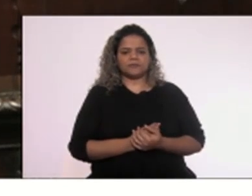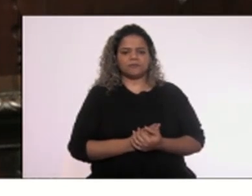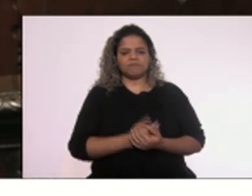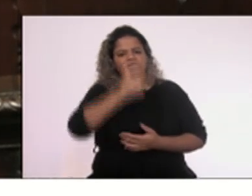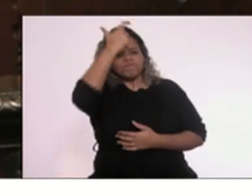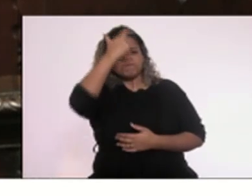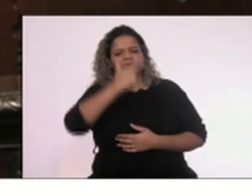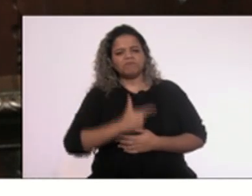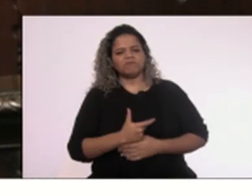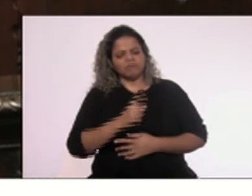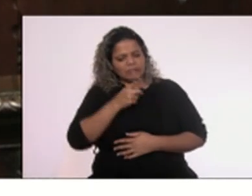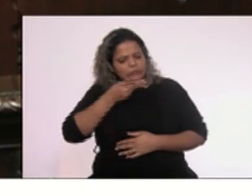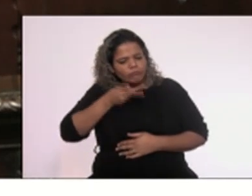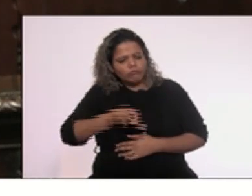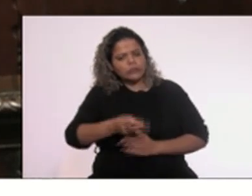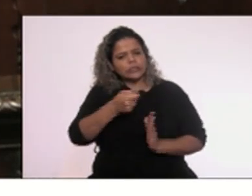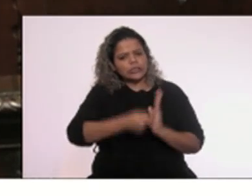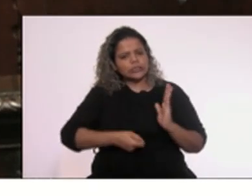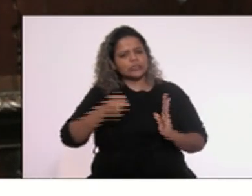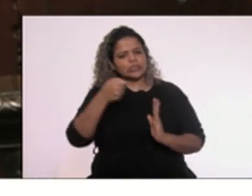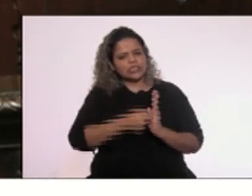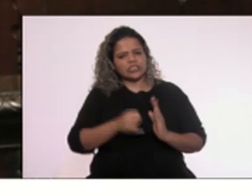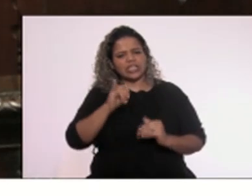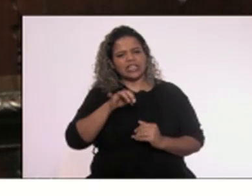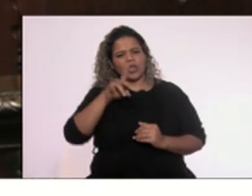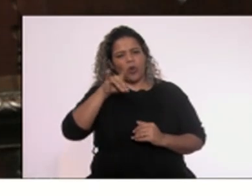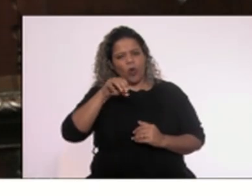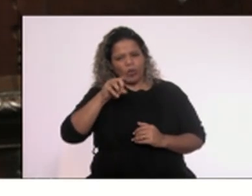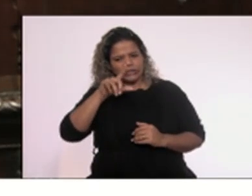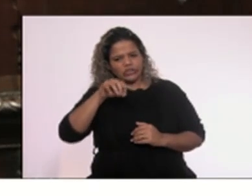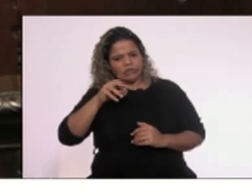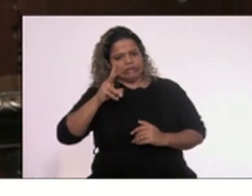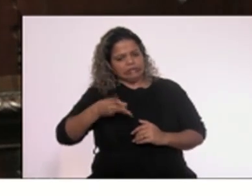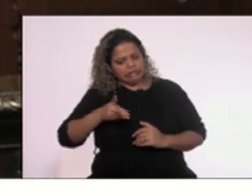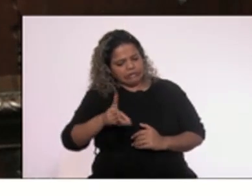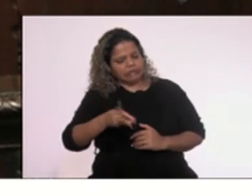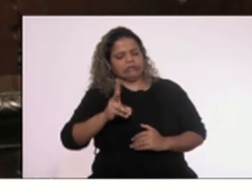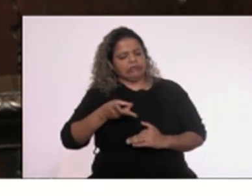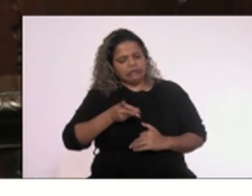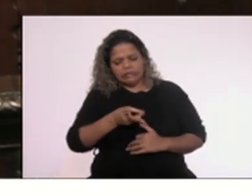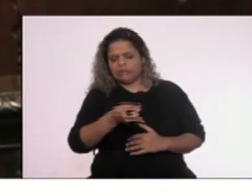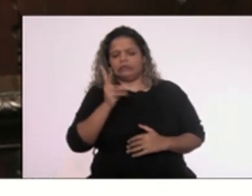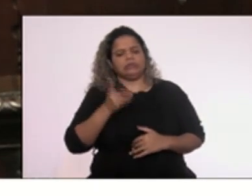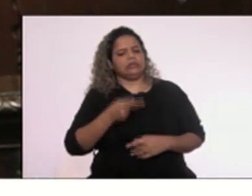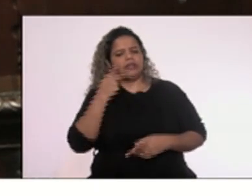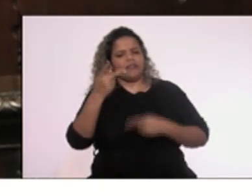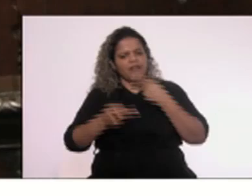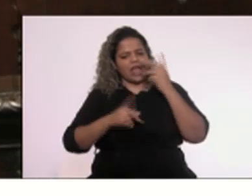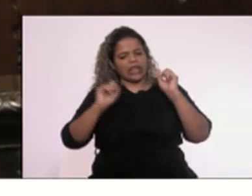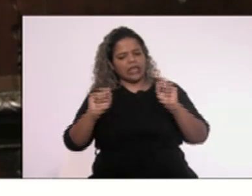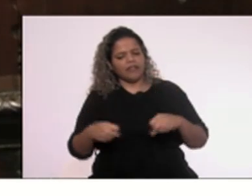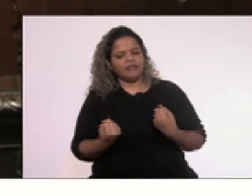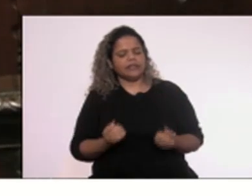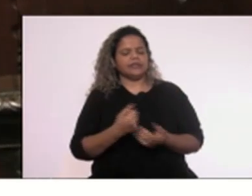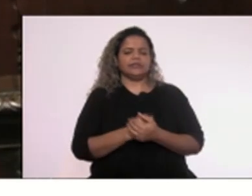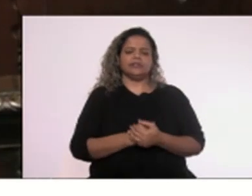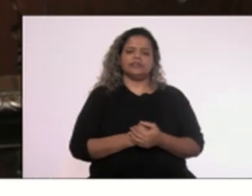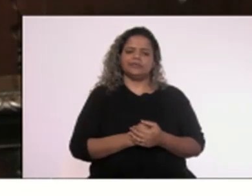conduta que eles insistem e todo o viés ideológico que insistem em trazer e asseverar e defender